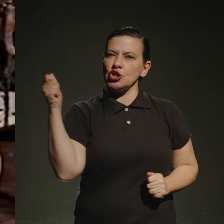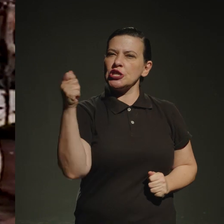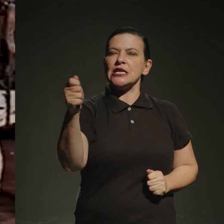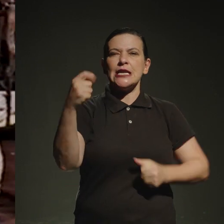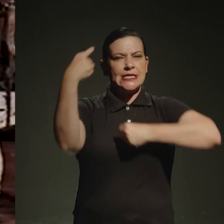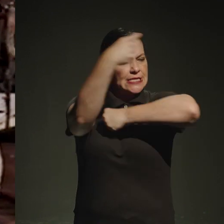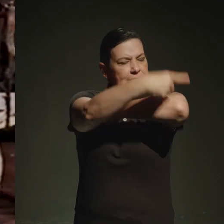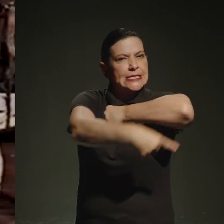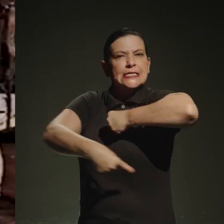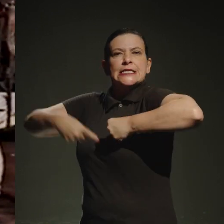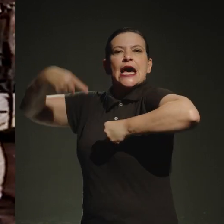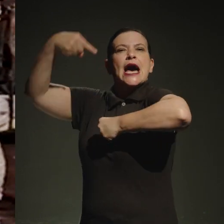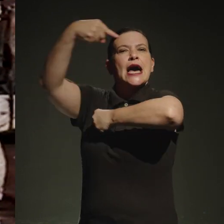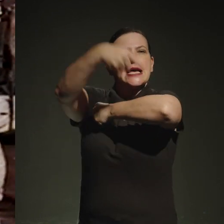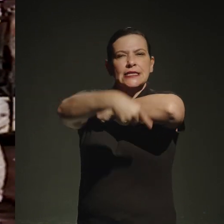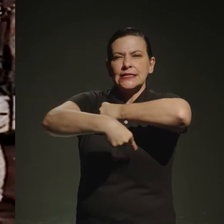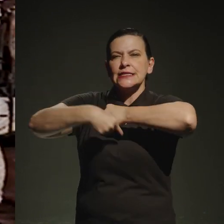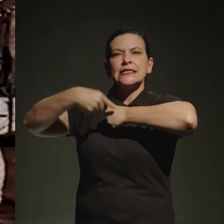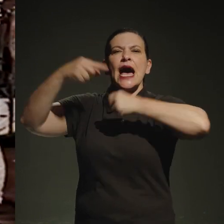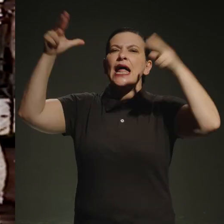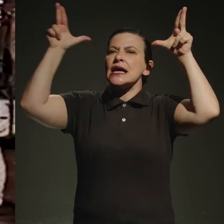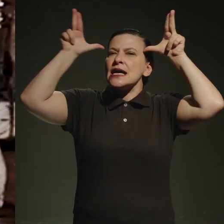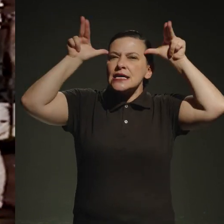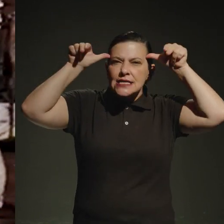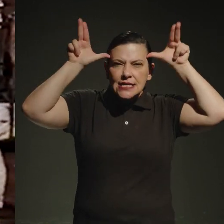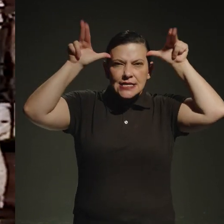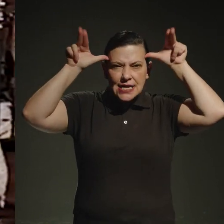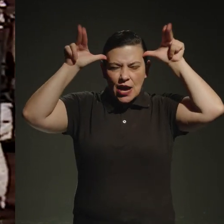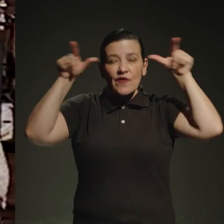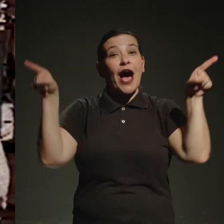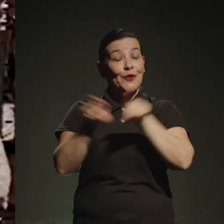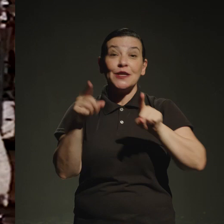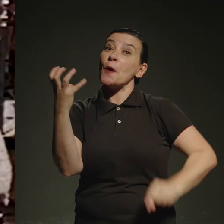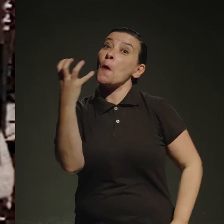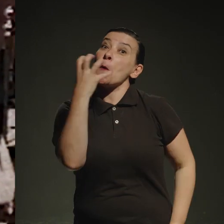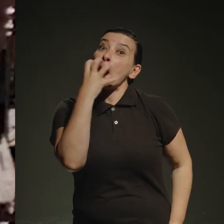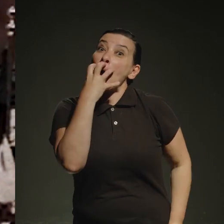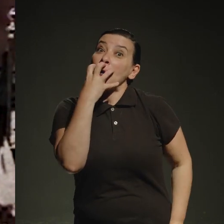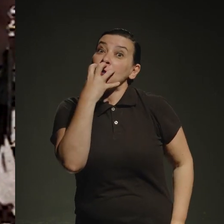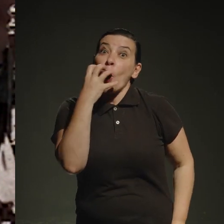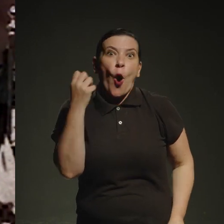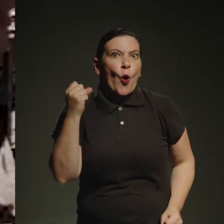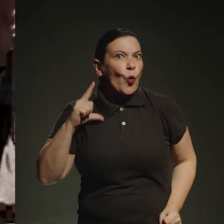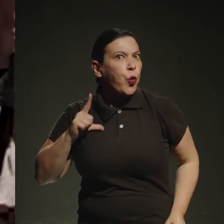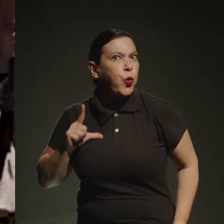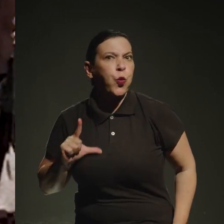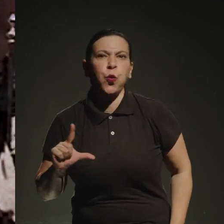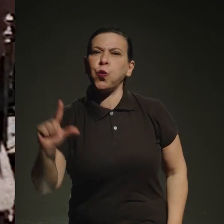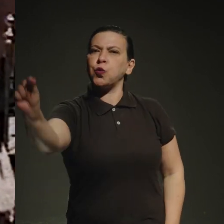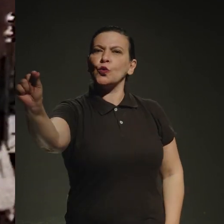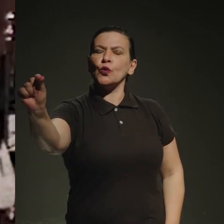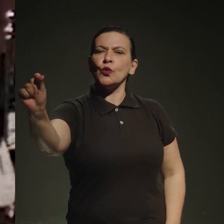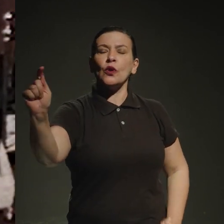por mais que as minhas ideias andem perturbadas, como dizem, e talvez tenham razão,